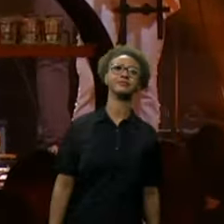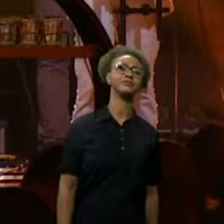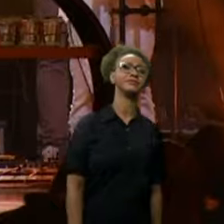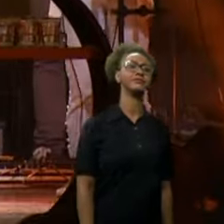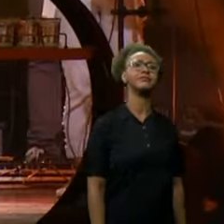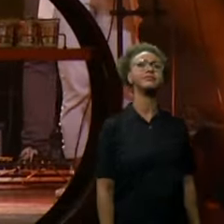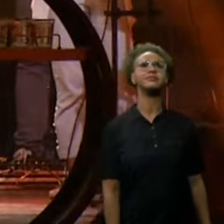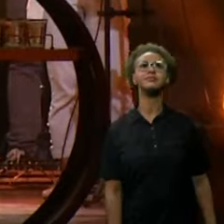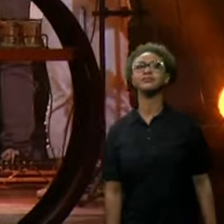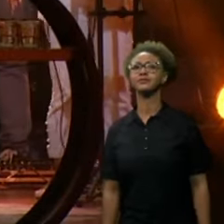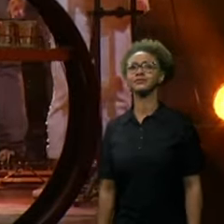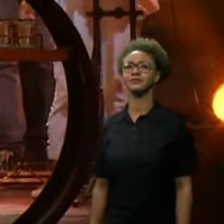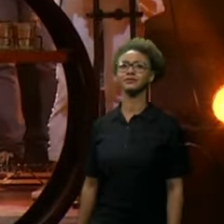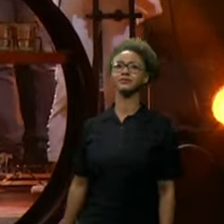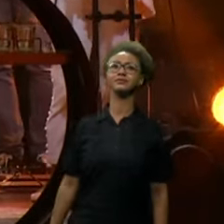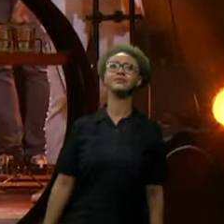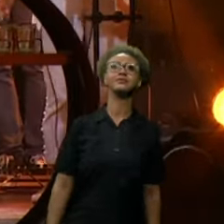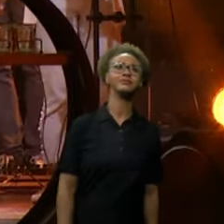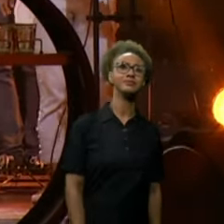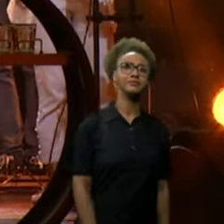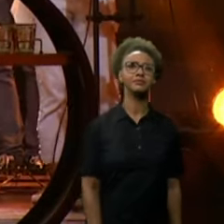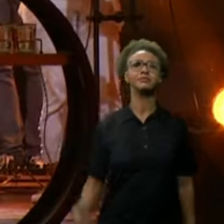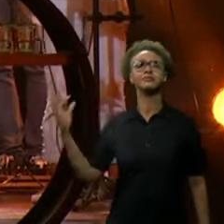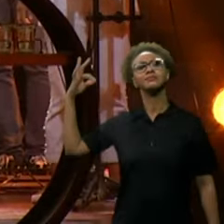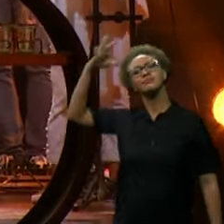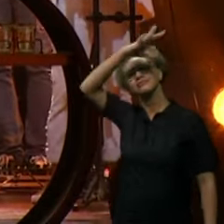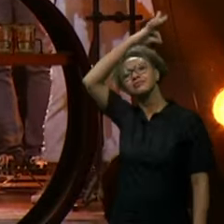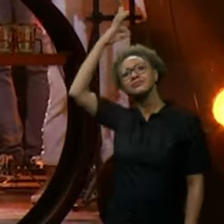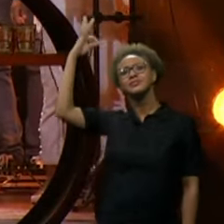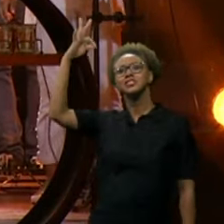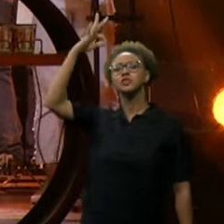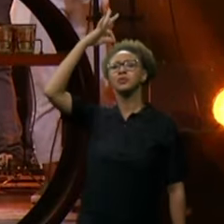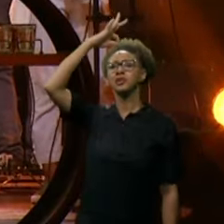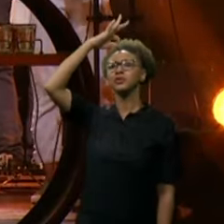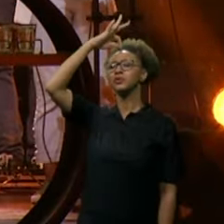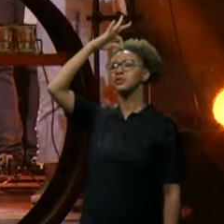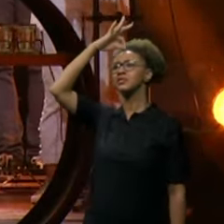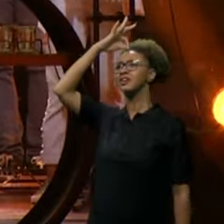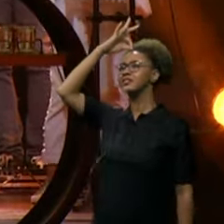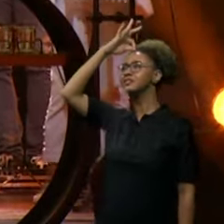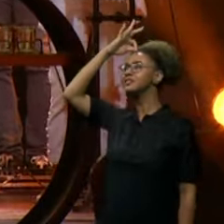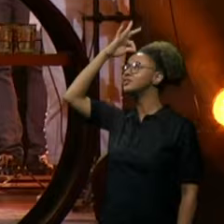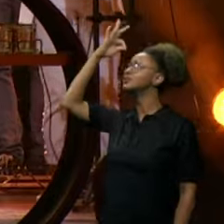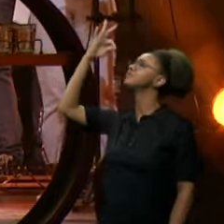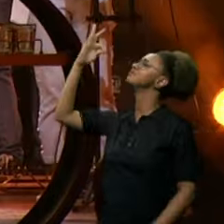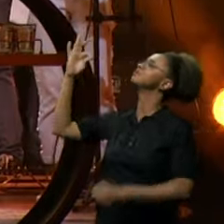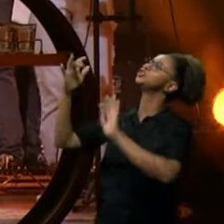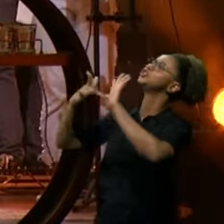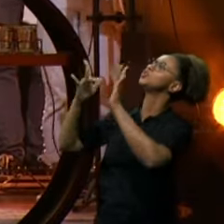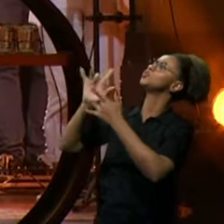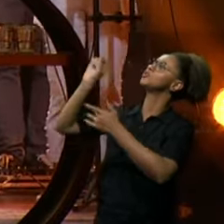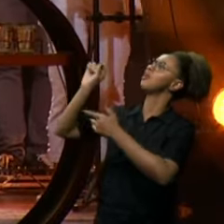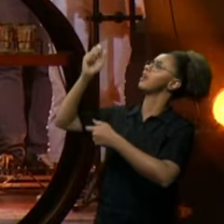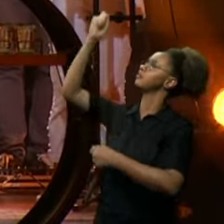o teu espírito santo nos revela quem é Cristo